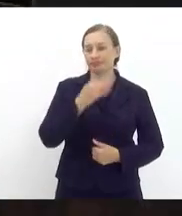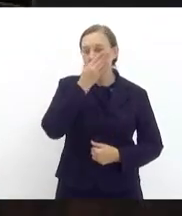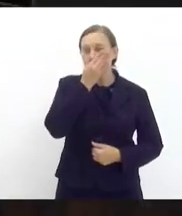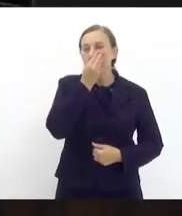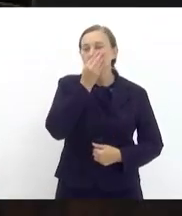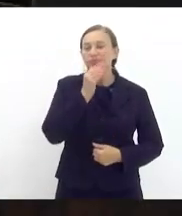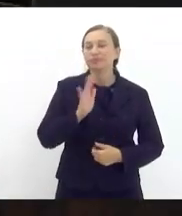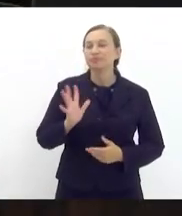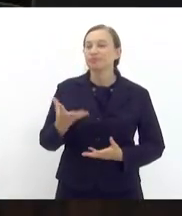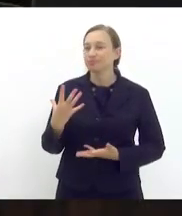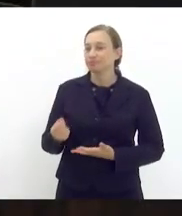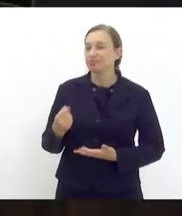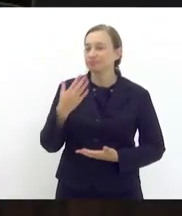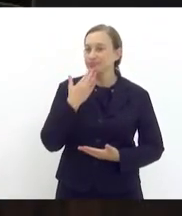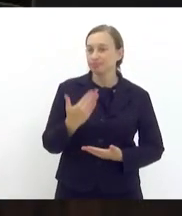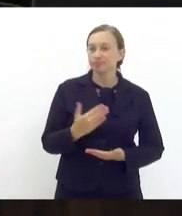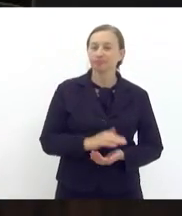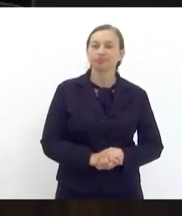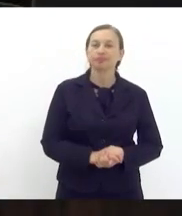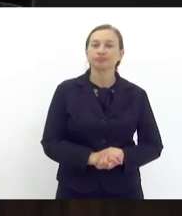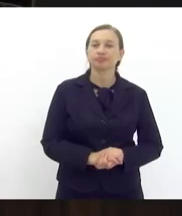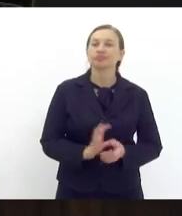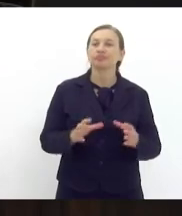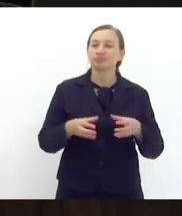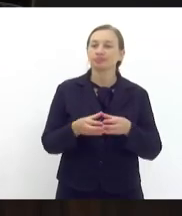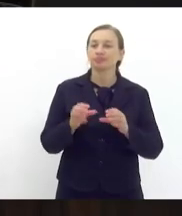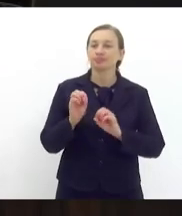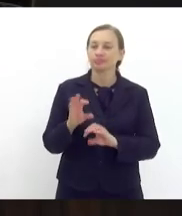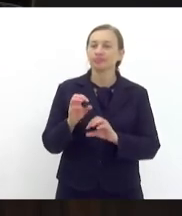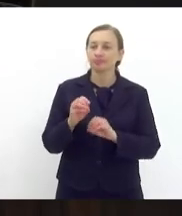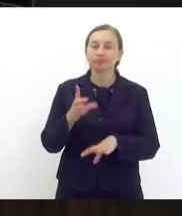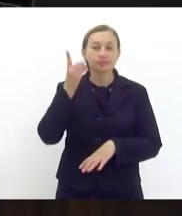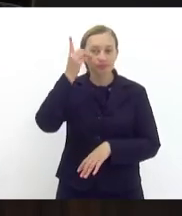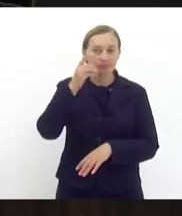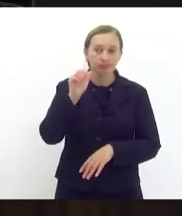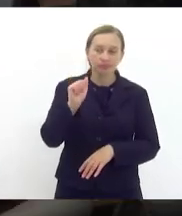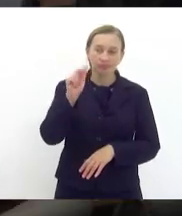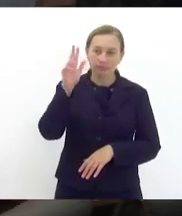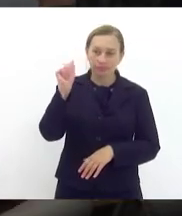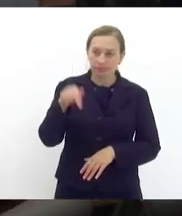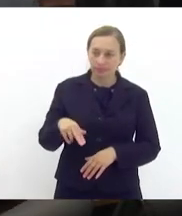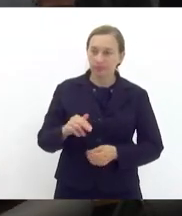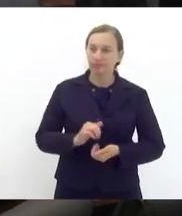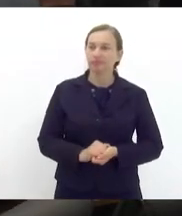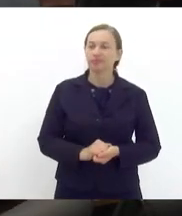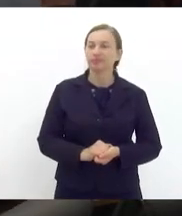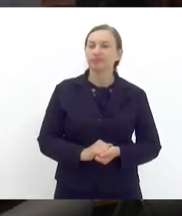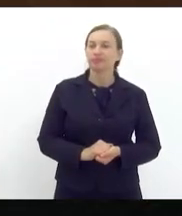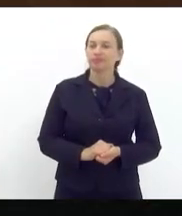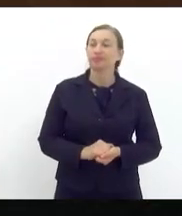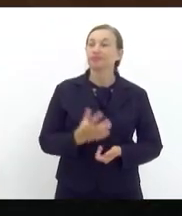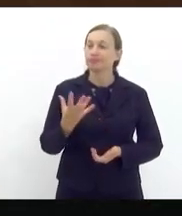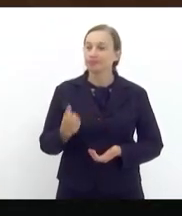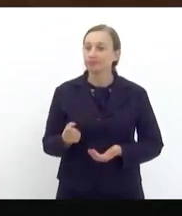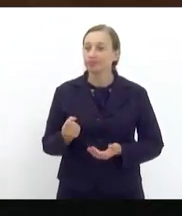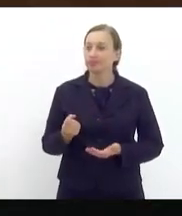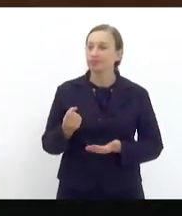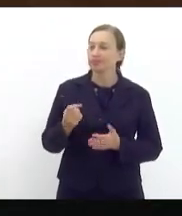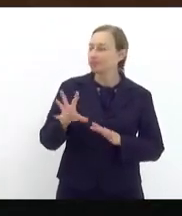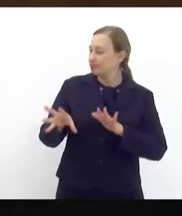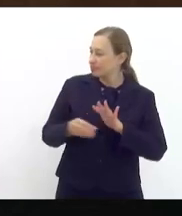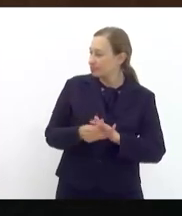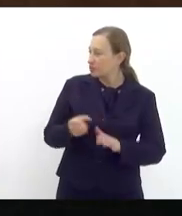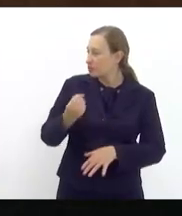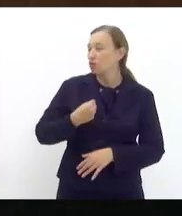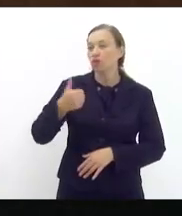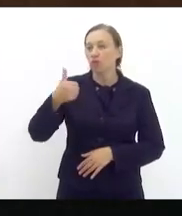presidência defere o pedido vossa excelência pela comissão de educação deputado Alain Lopes favorável as emendas número